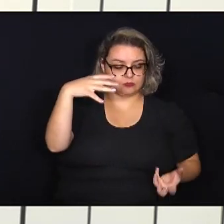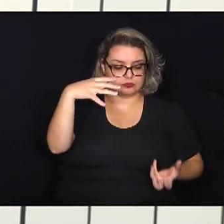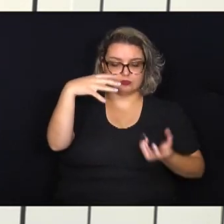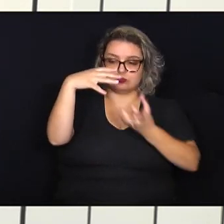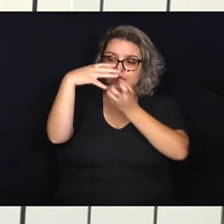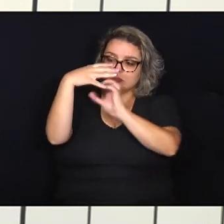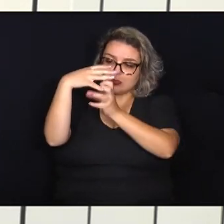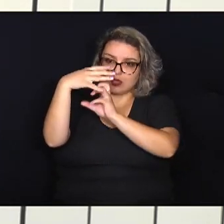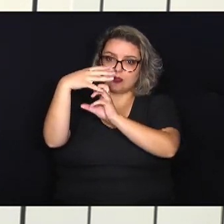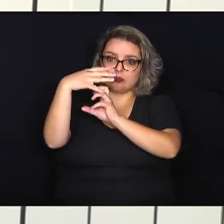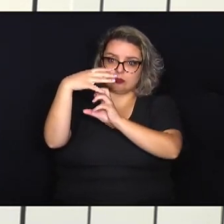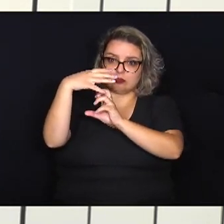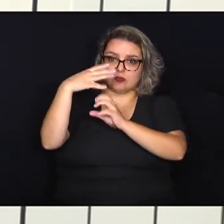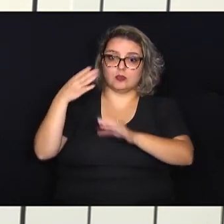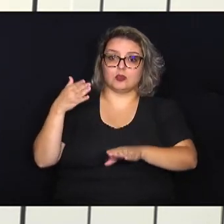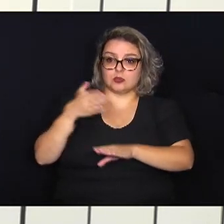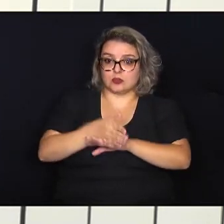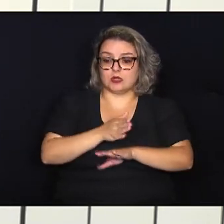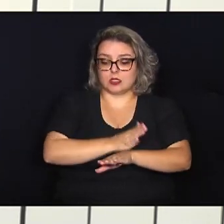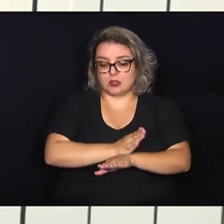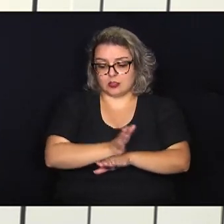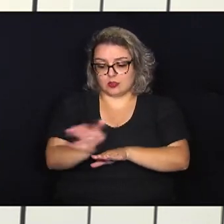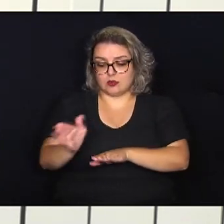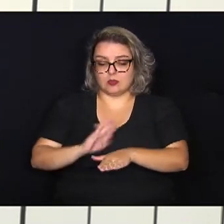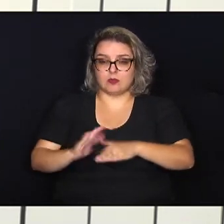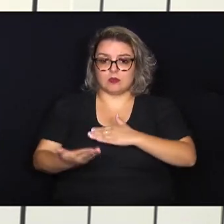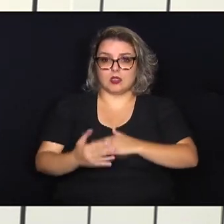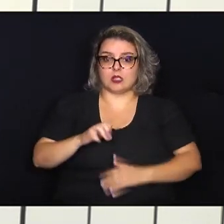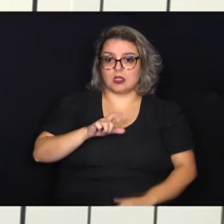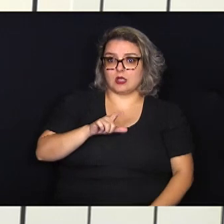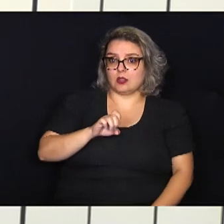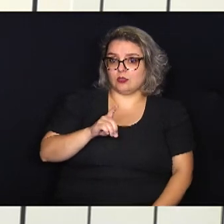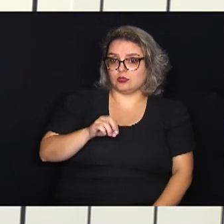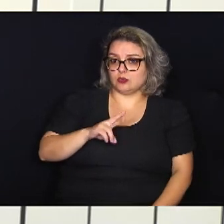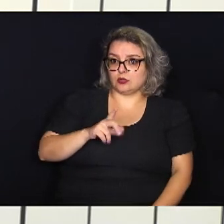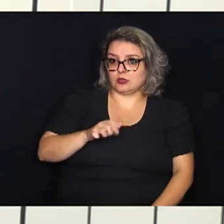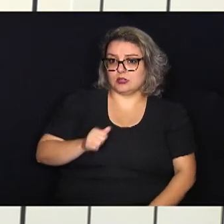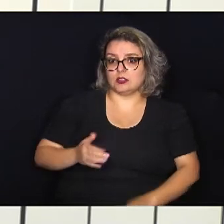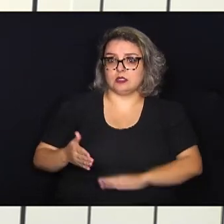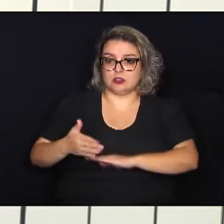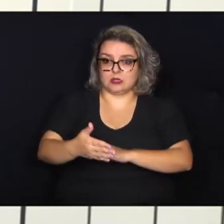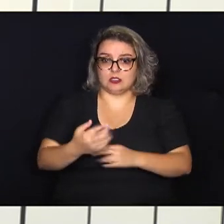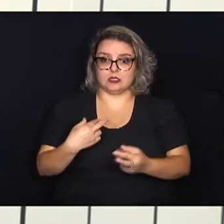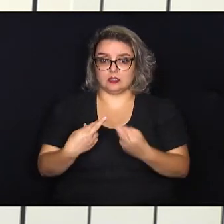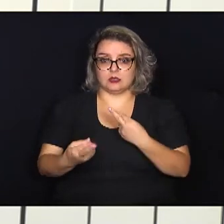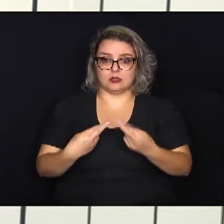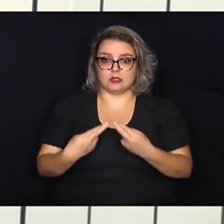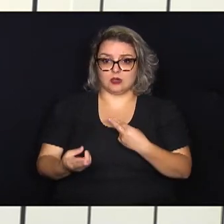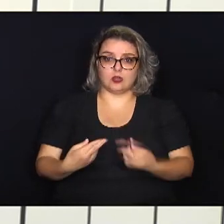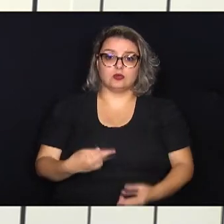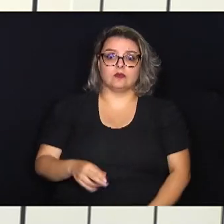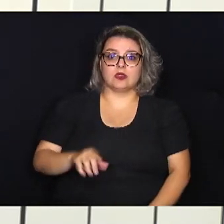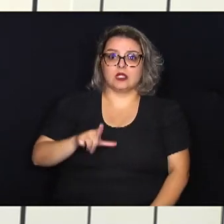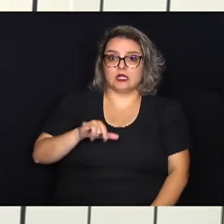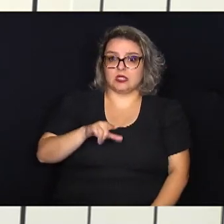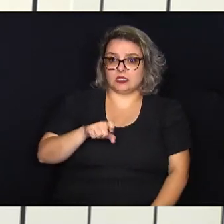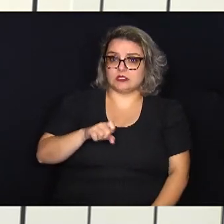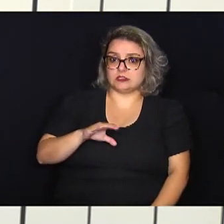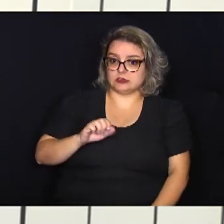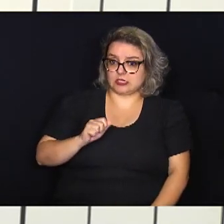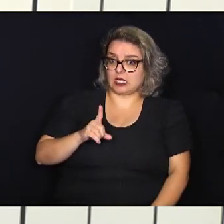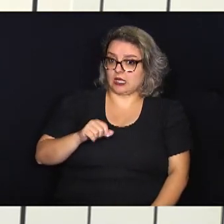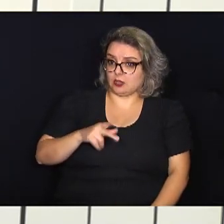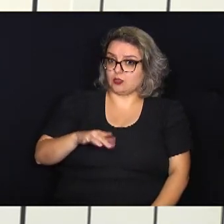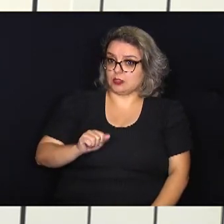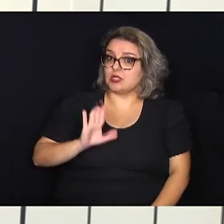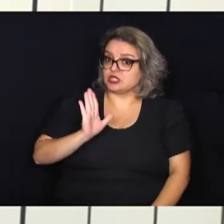no acesso do bairro Parque Eldorado à rodovia Lix da Cunha. E já surgiu efeito.